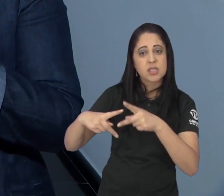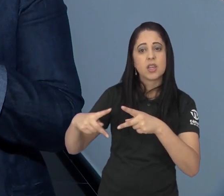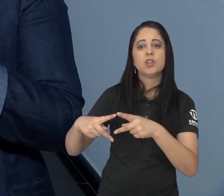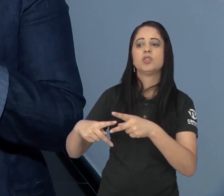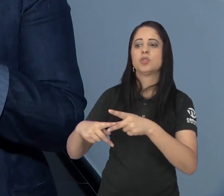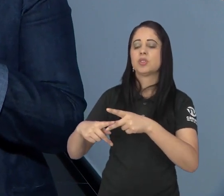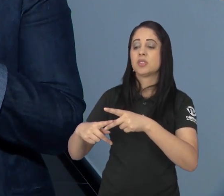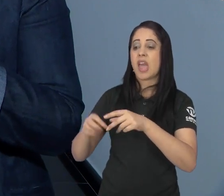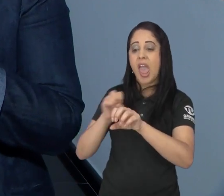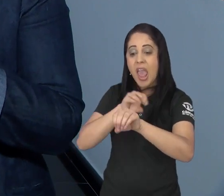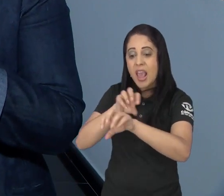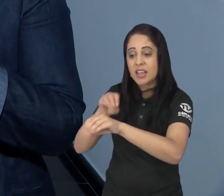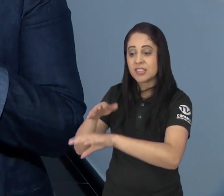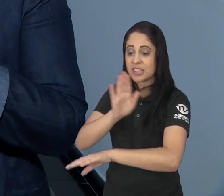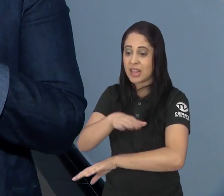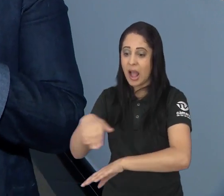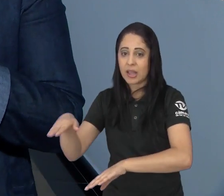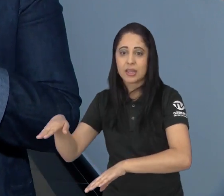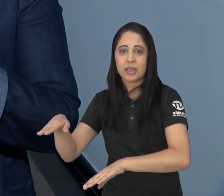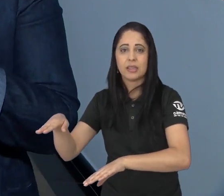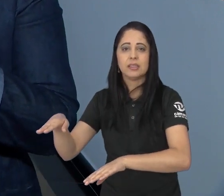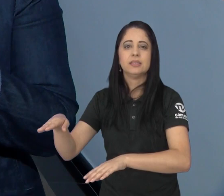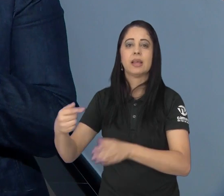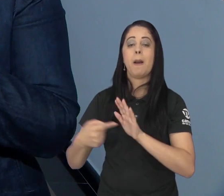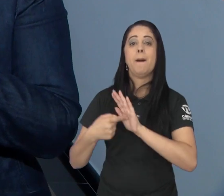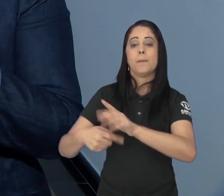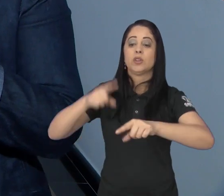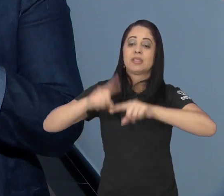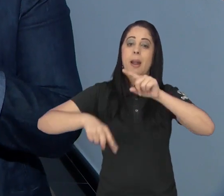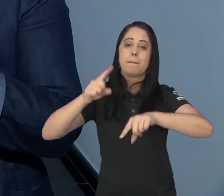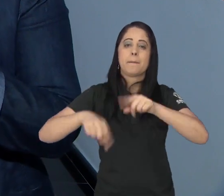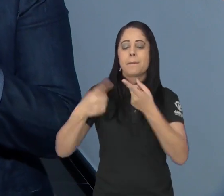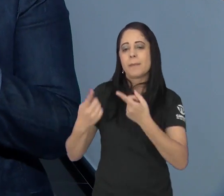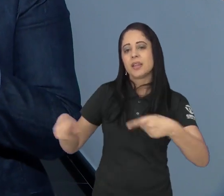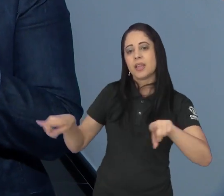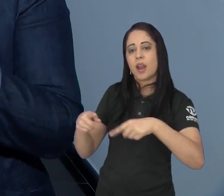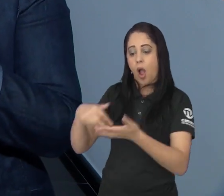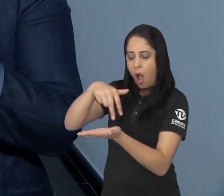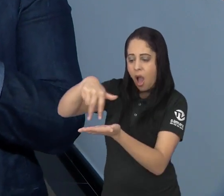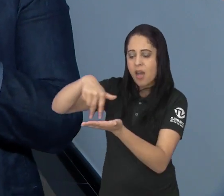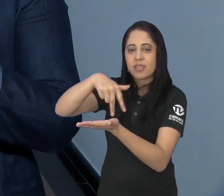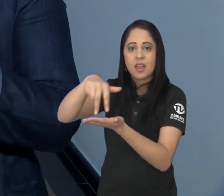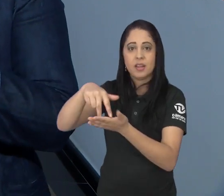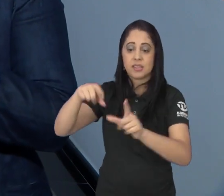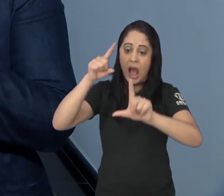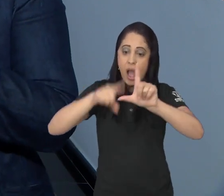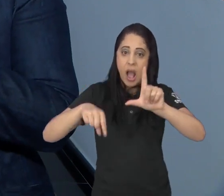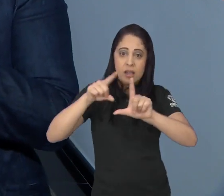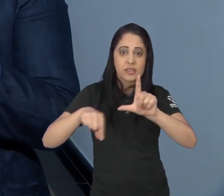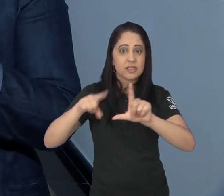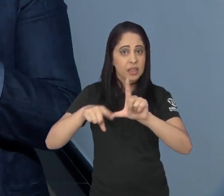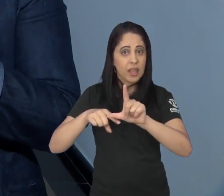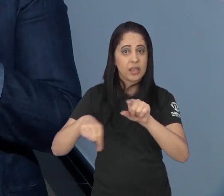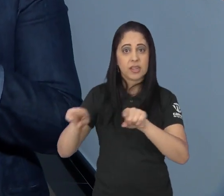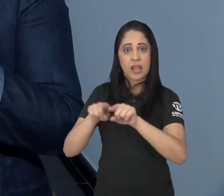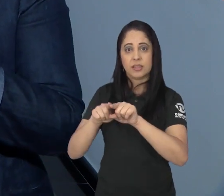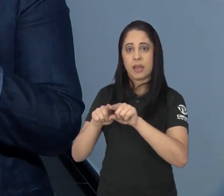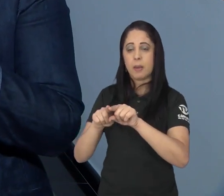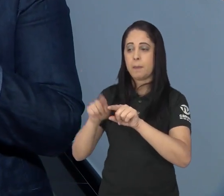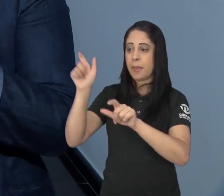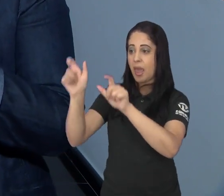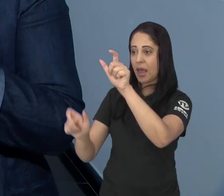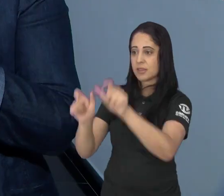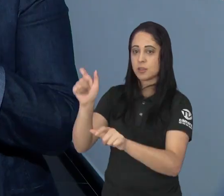município, trabalhar com nossas crianças, adolescentes, instrumento musical, a dança, né, as letras, os